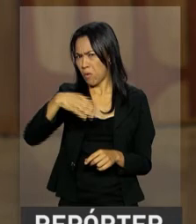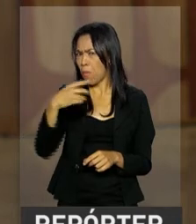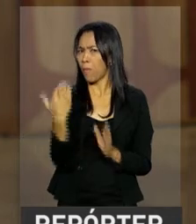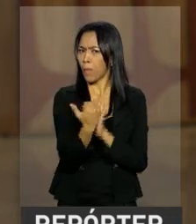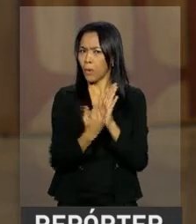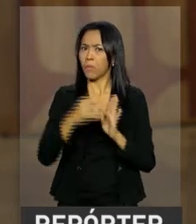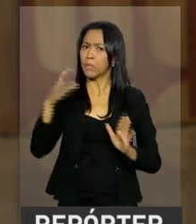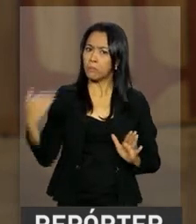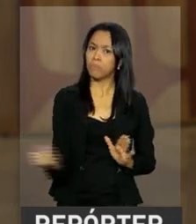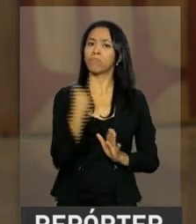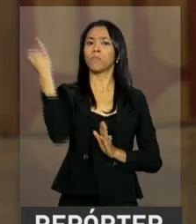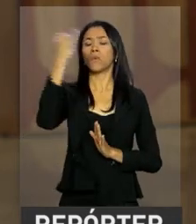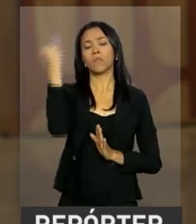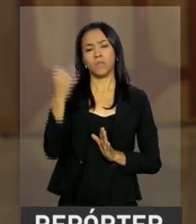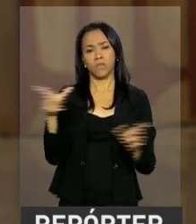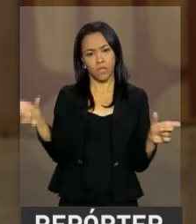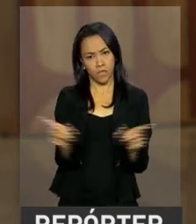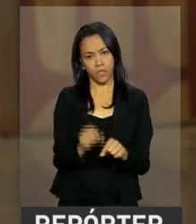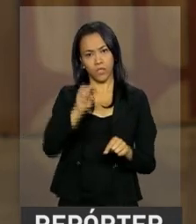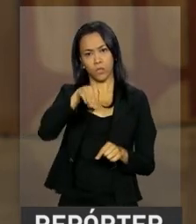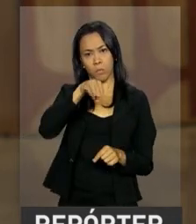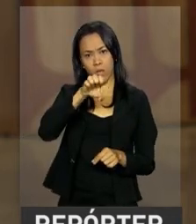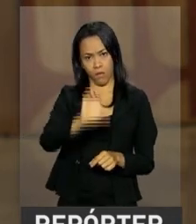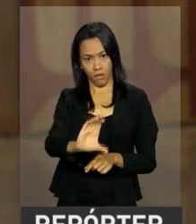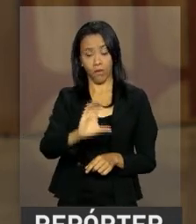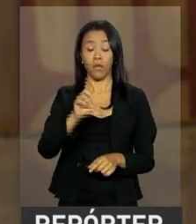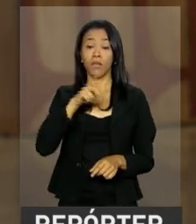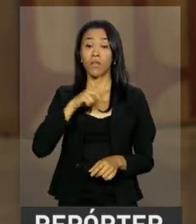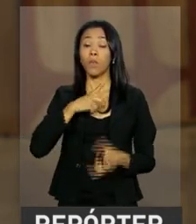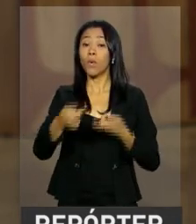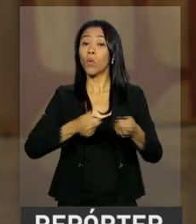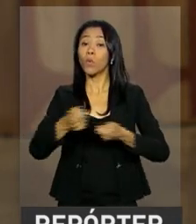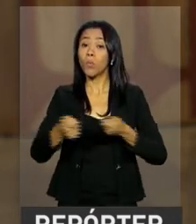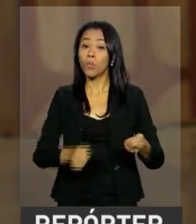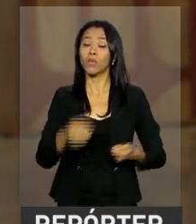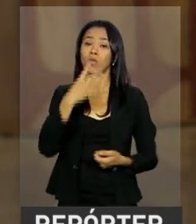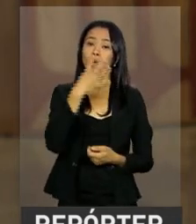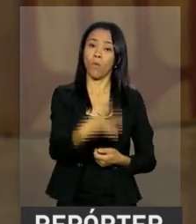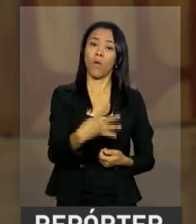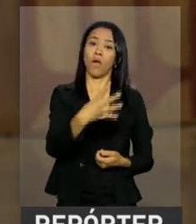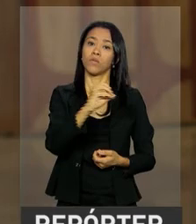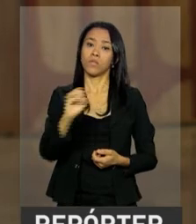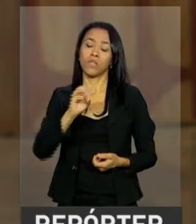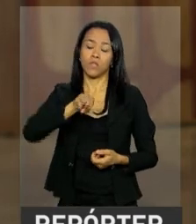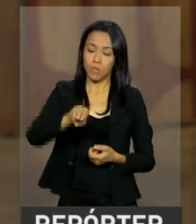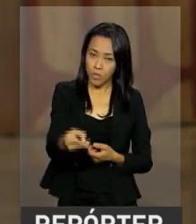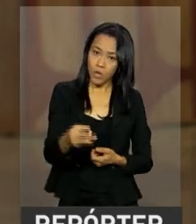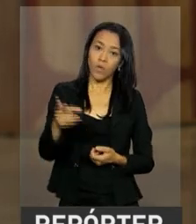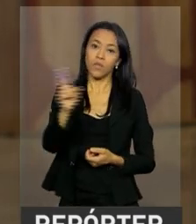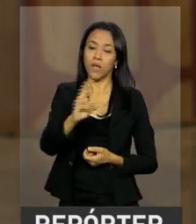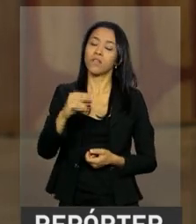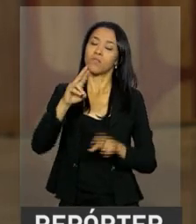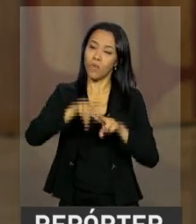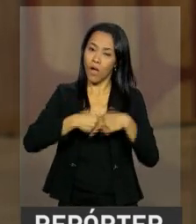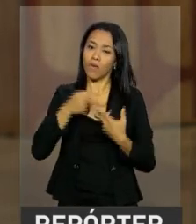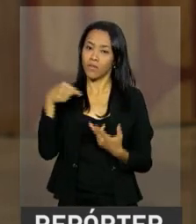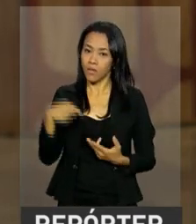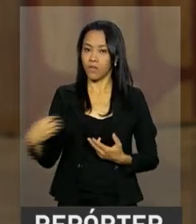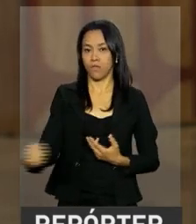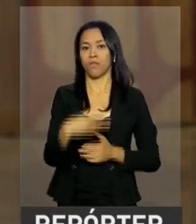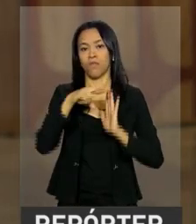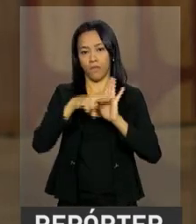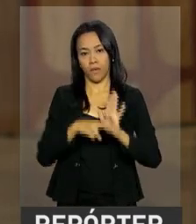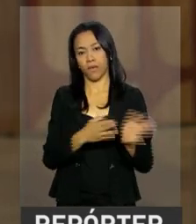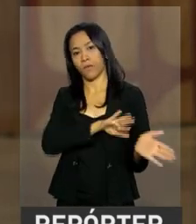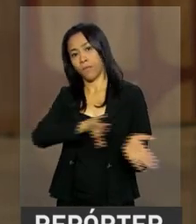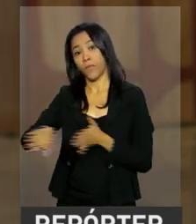Educação. Segundo o governo, a estimativa é que haja uma economia de R$ 400 milhões com essa nova medida. E outra proposta